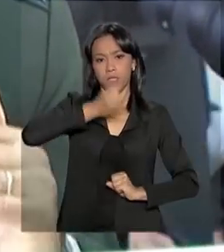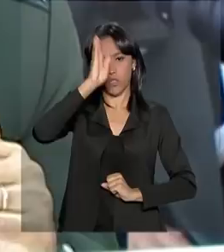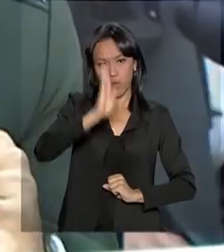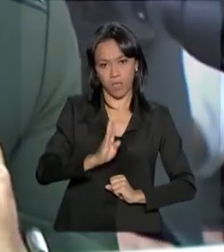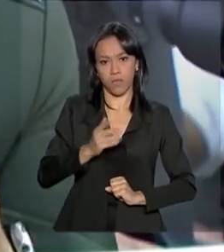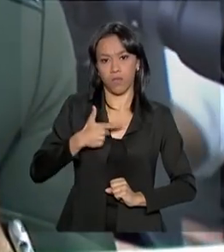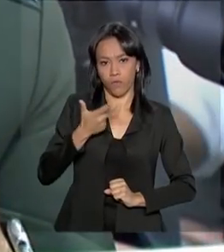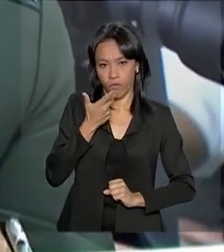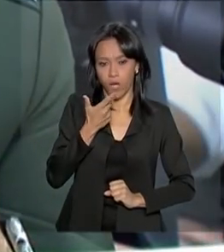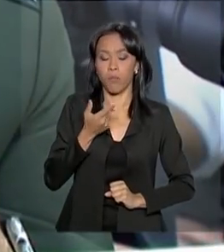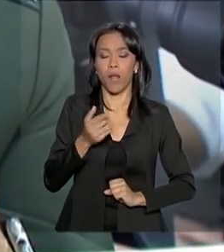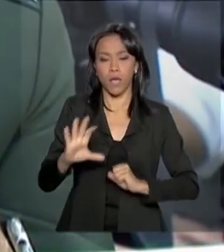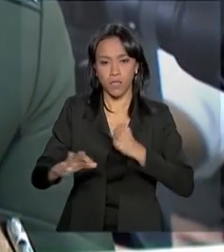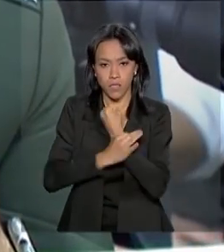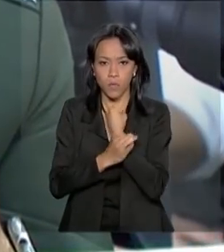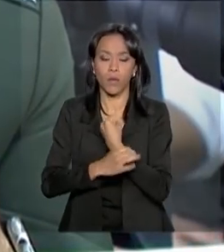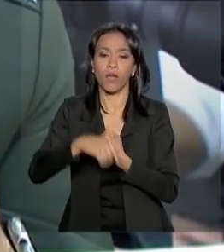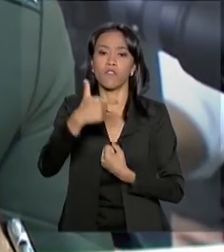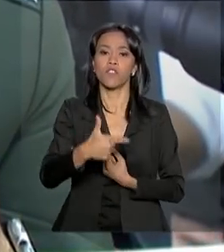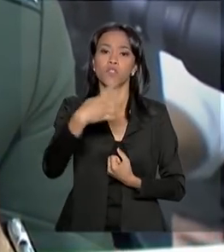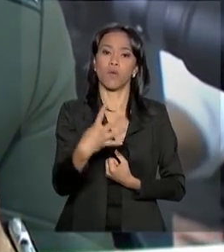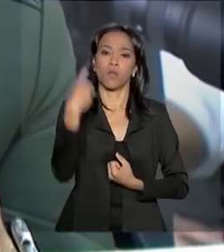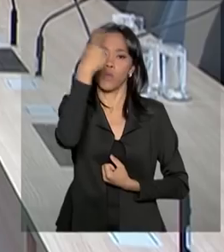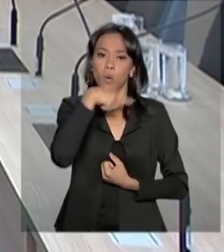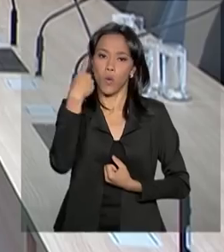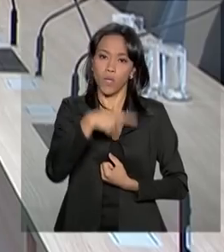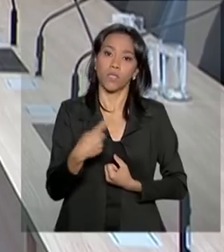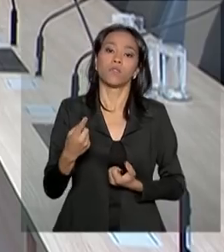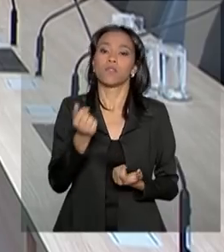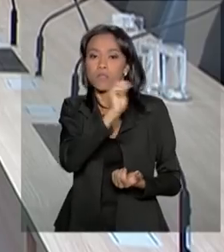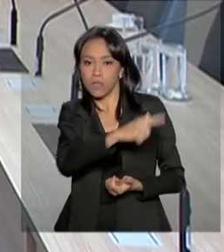durante 24 horas, sete dias por semana.